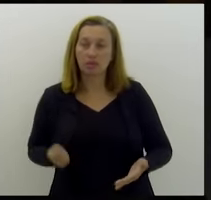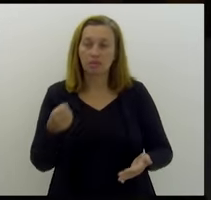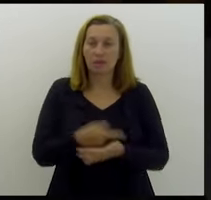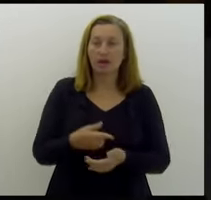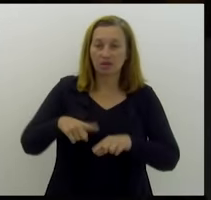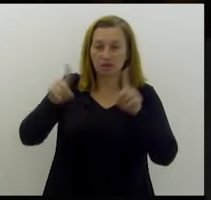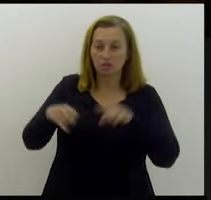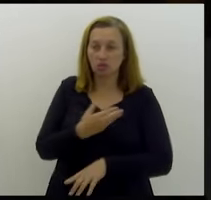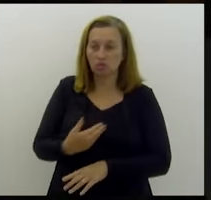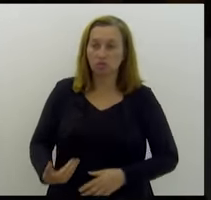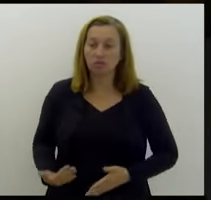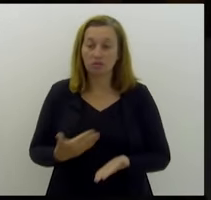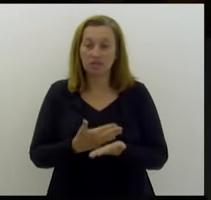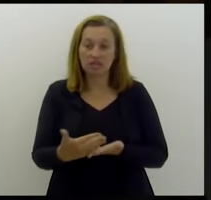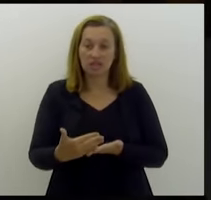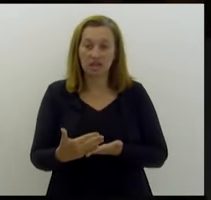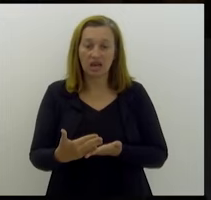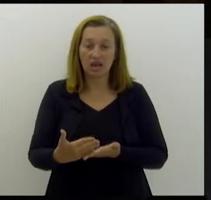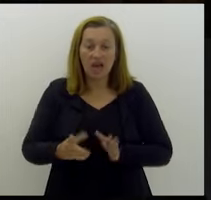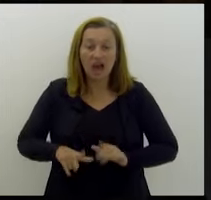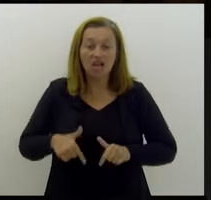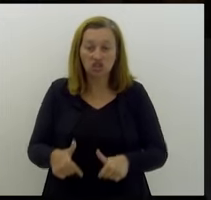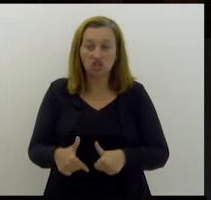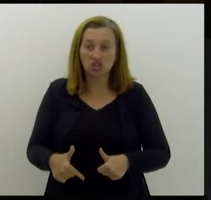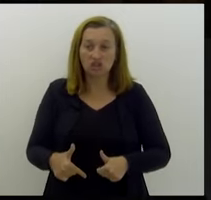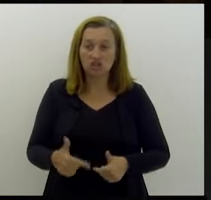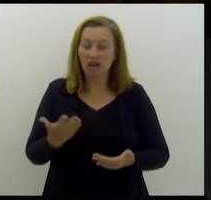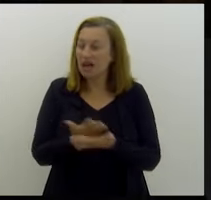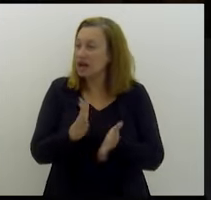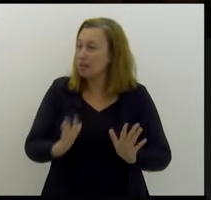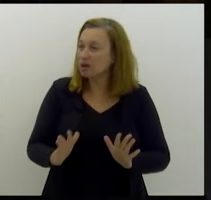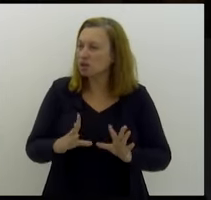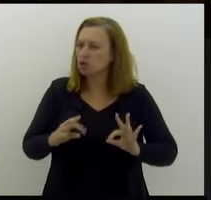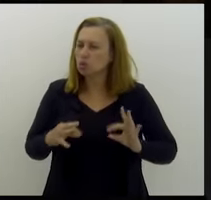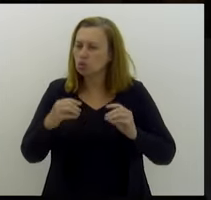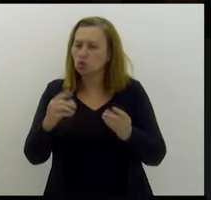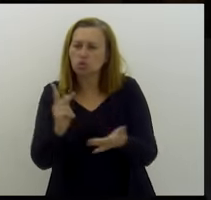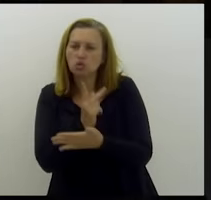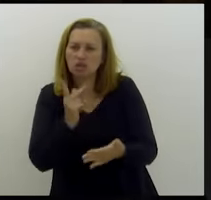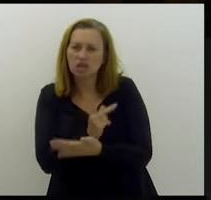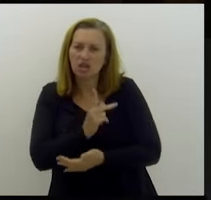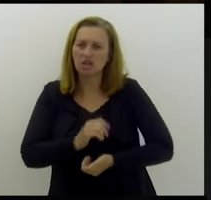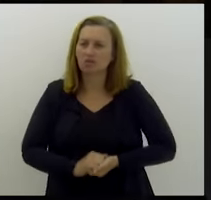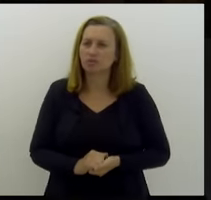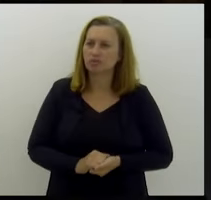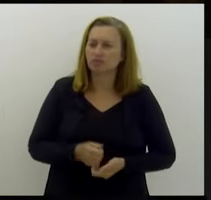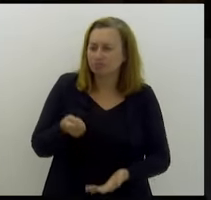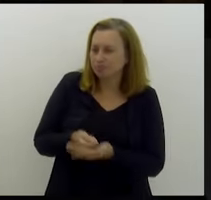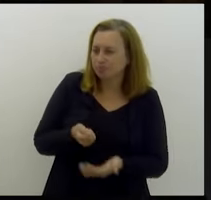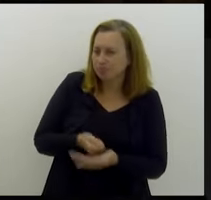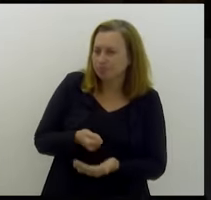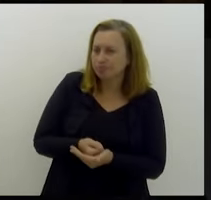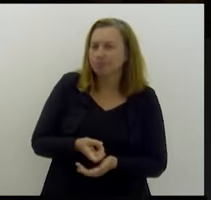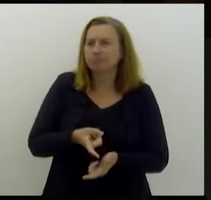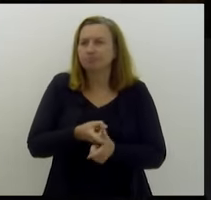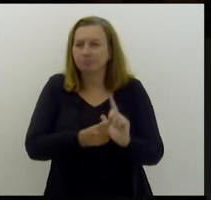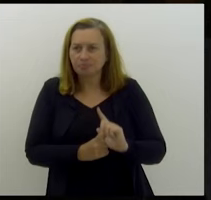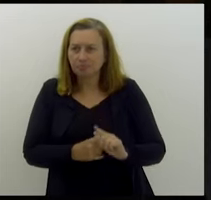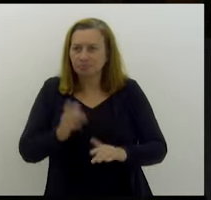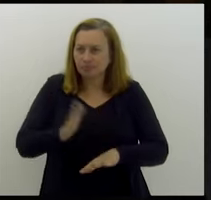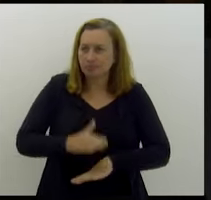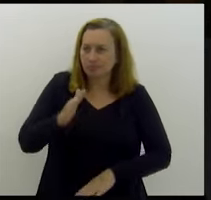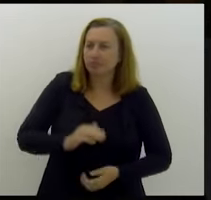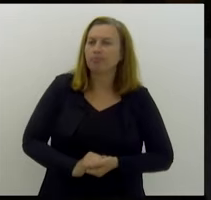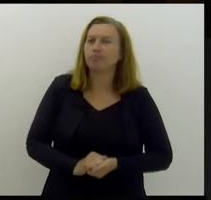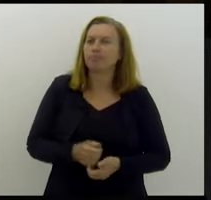servidor vamos começar limpando a máquina acabando com os esquemas acabando no carro comissionado cobrando dos devedores contumazes